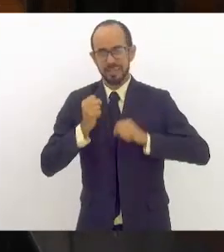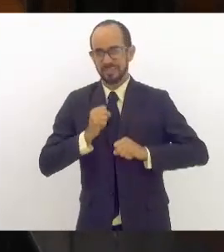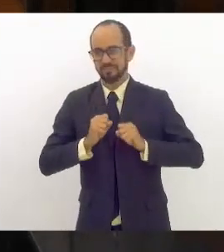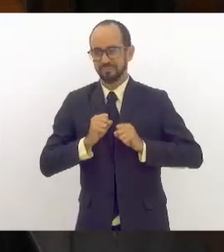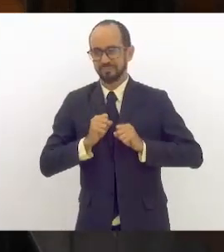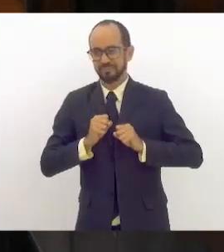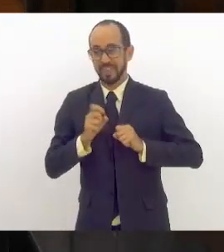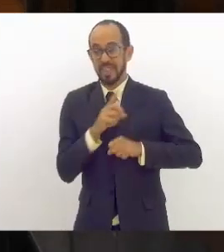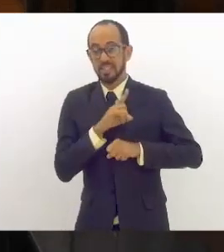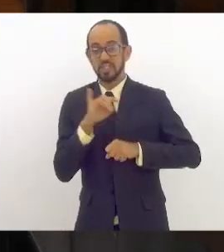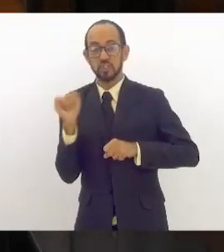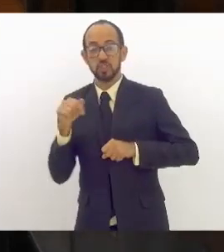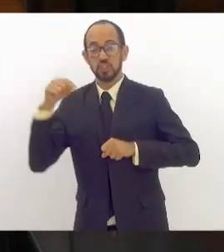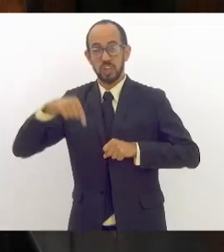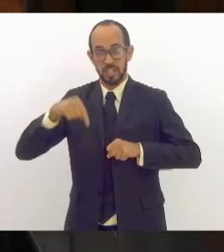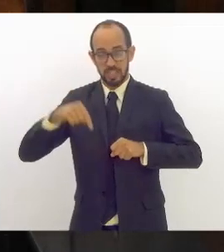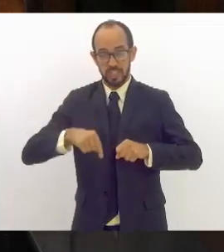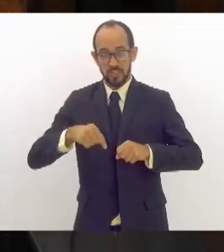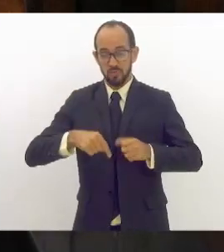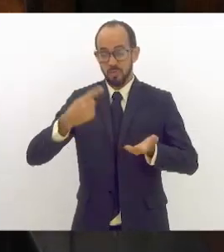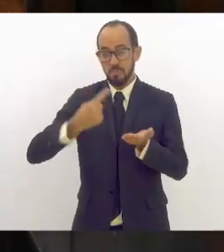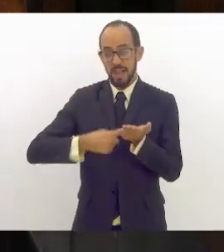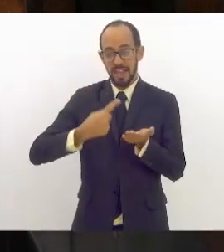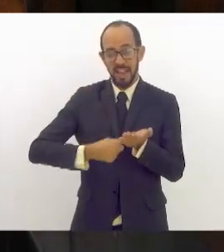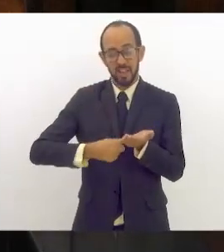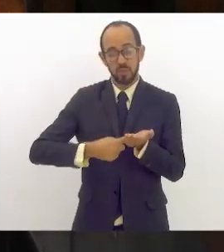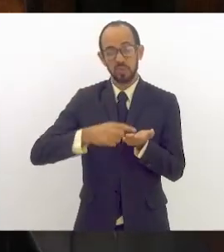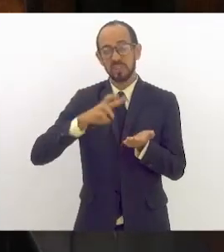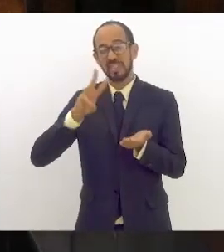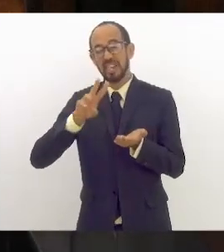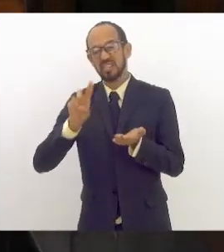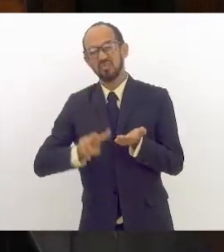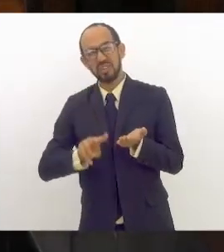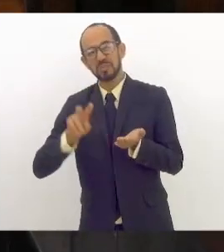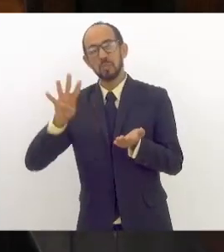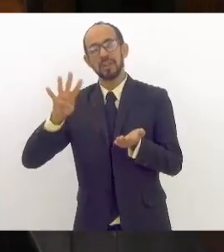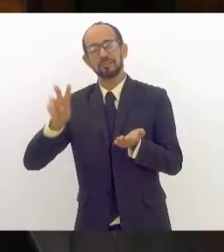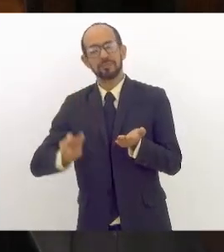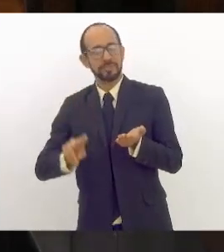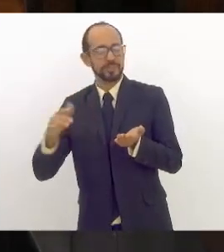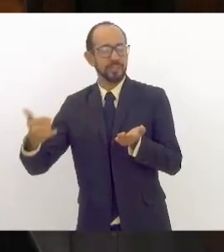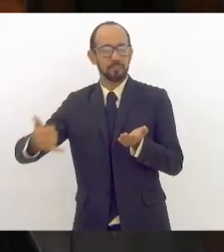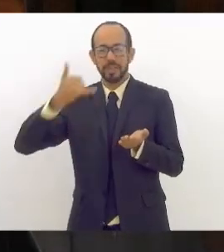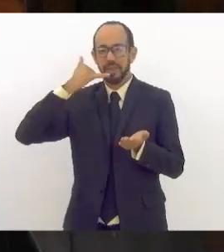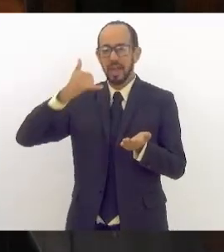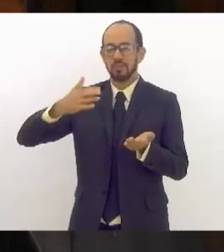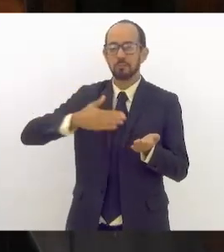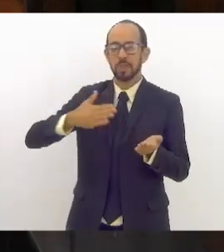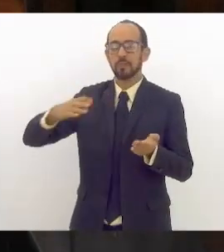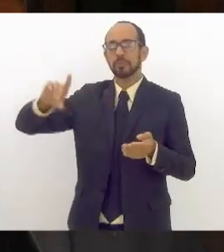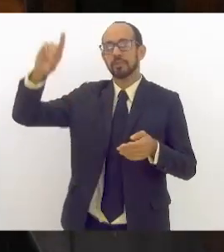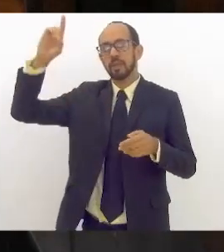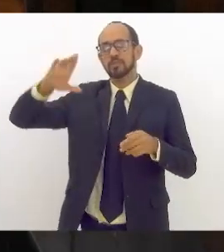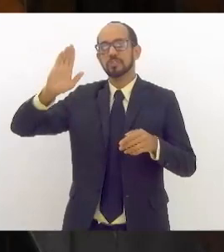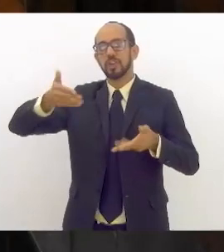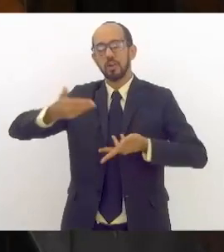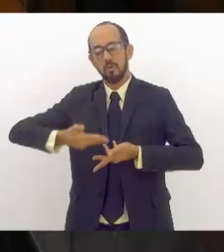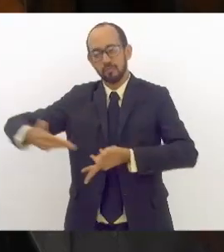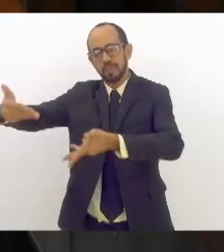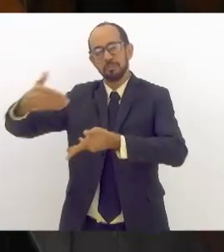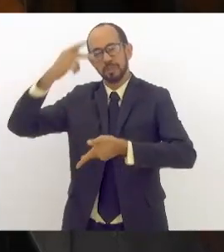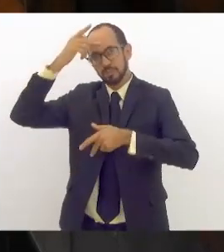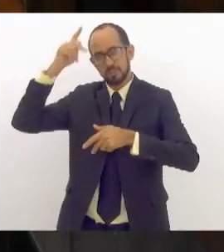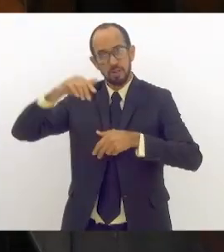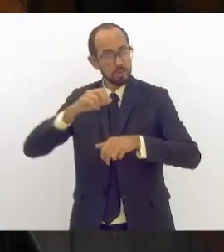aqui foi remarcada as três quatro vezes a menina não parava Bruno e ligar meu Deus eu já chamei gente para caramba foi esse